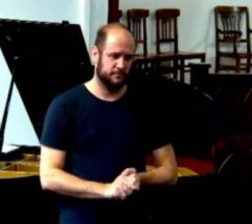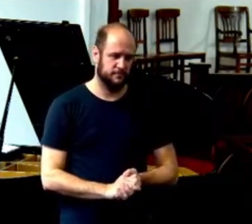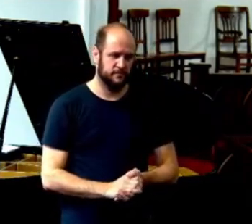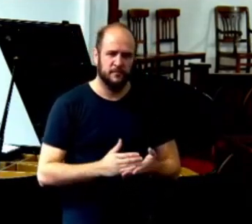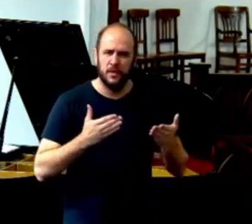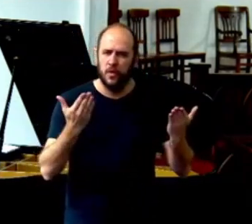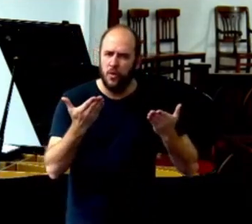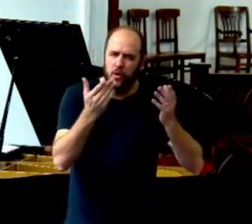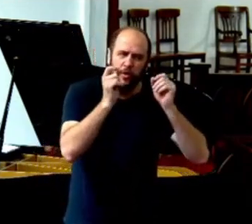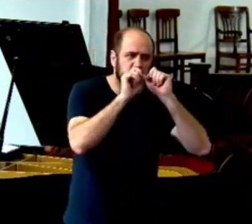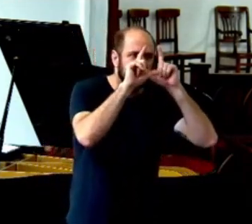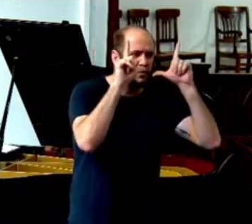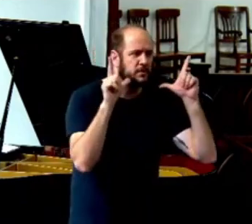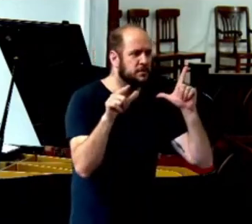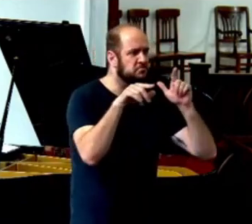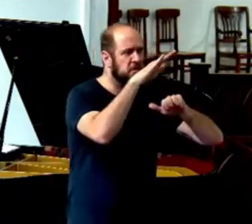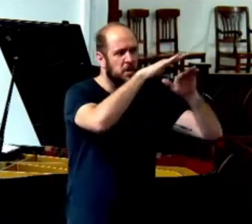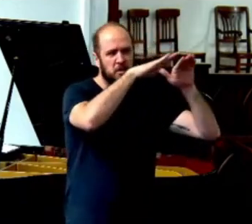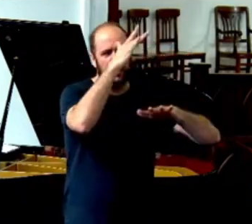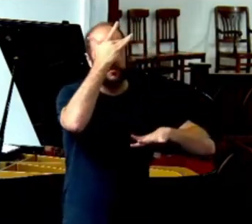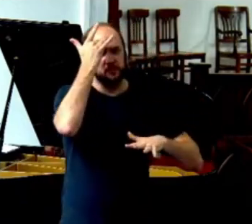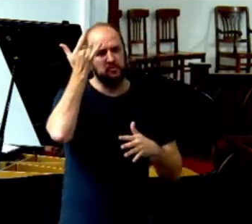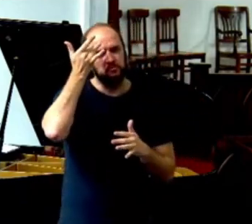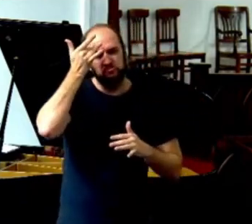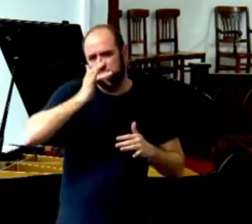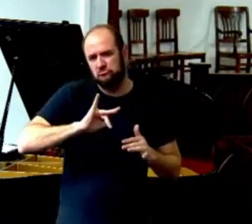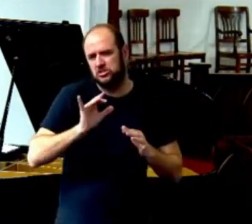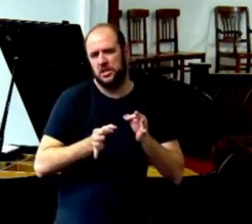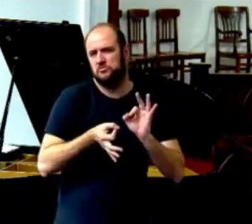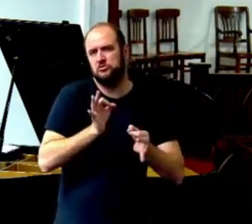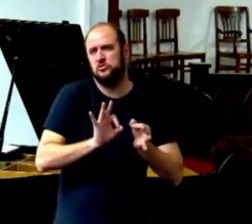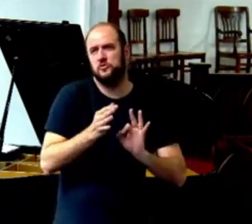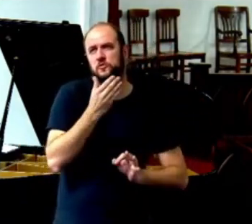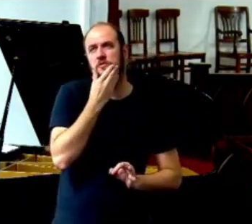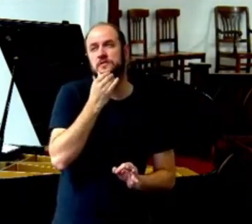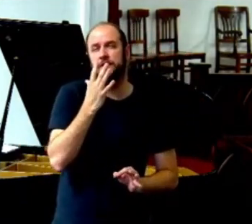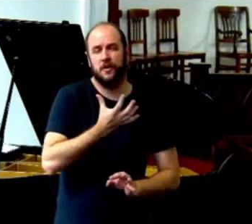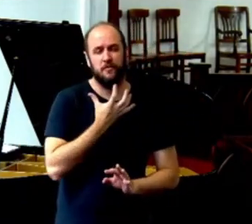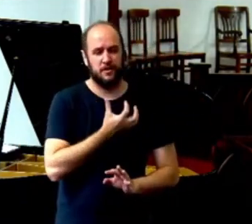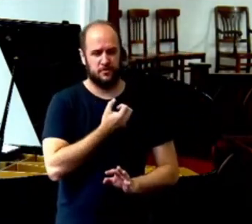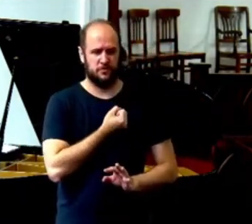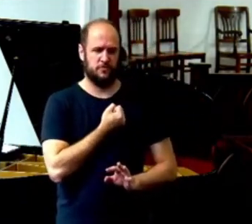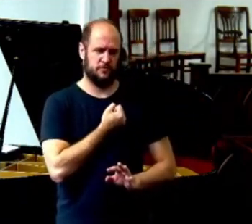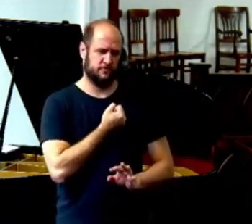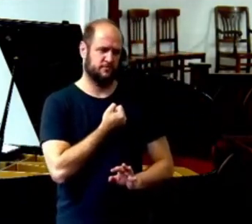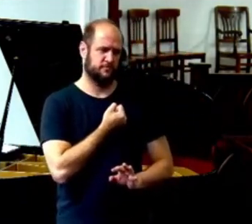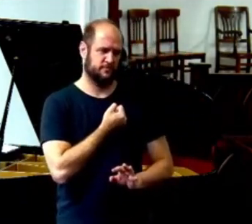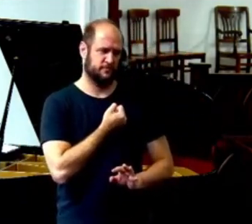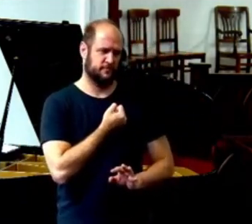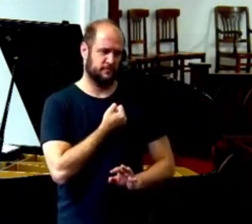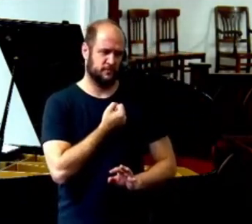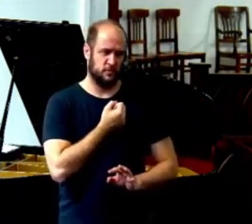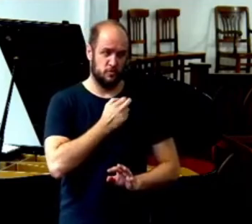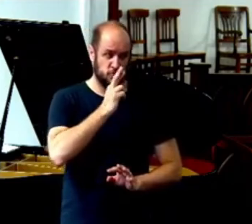Portanto, se nessa manhã você não tem certeza de que Jesus é o seu Salvador,